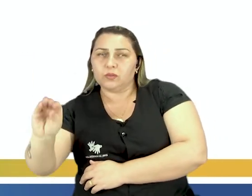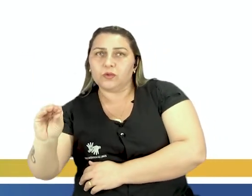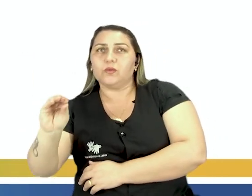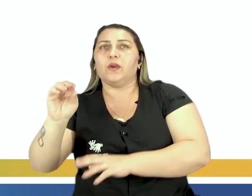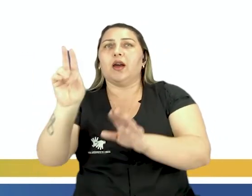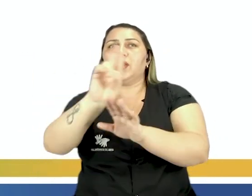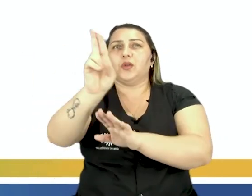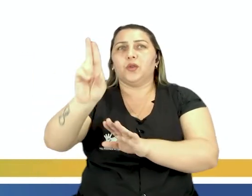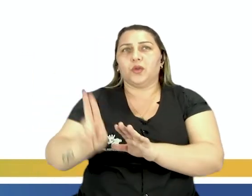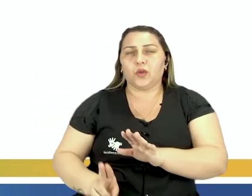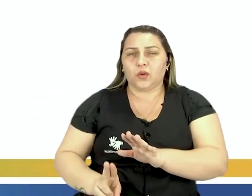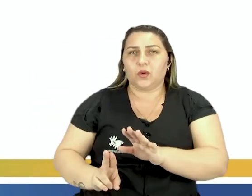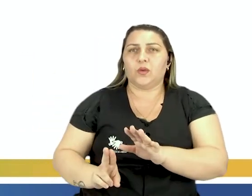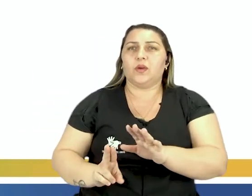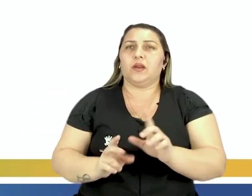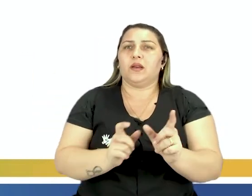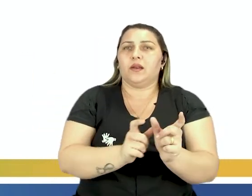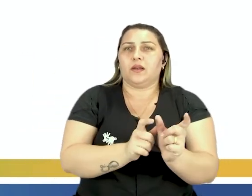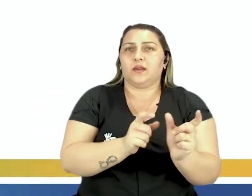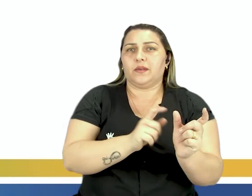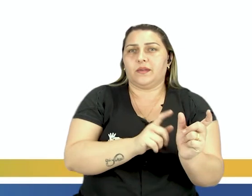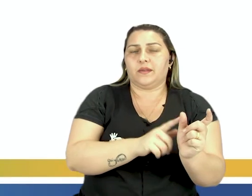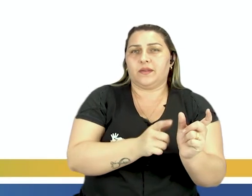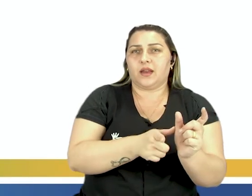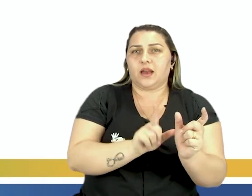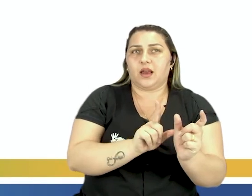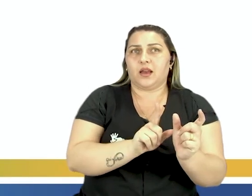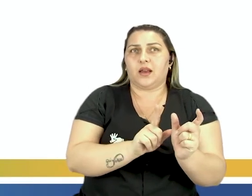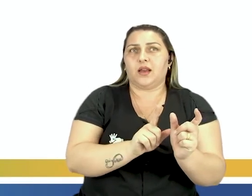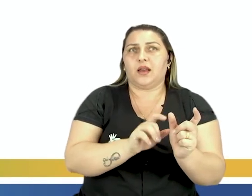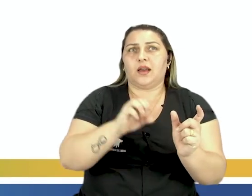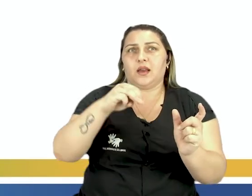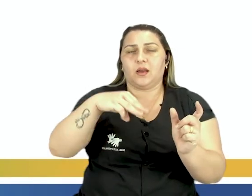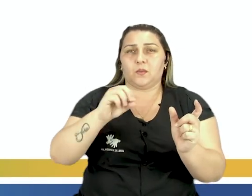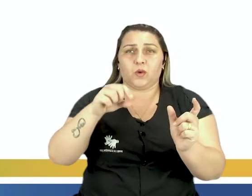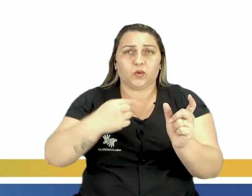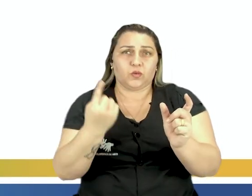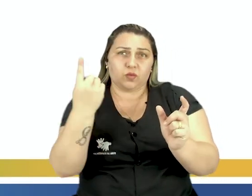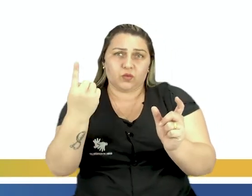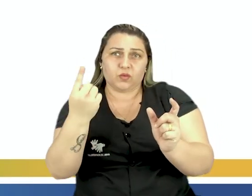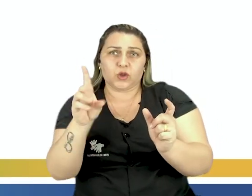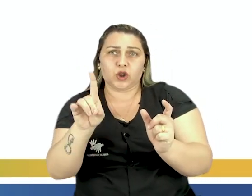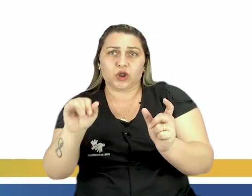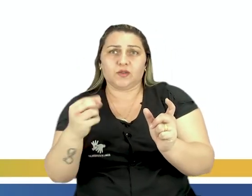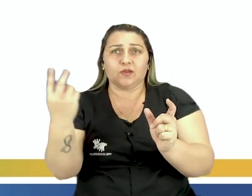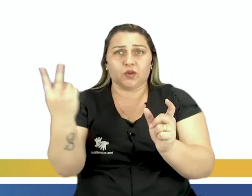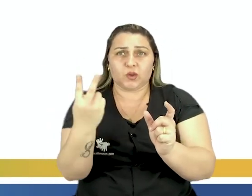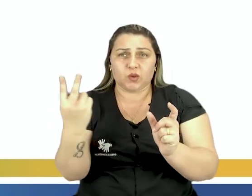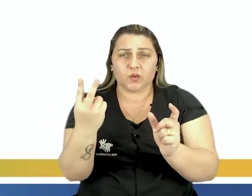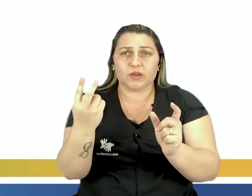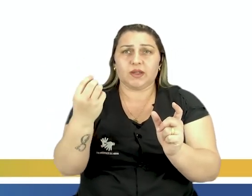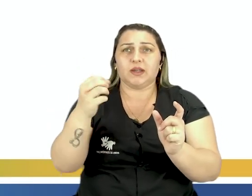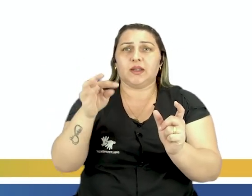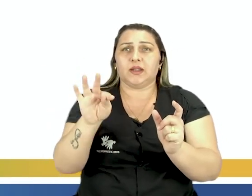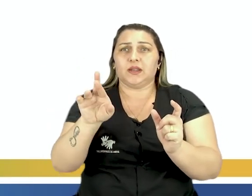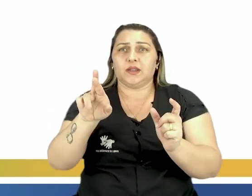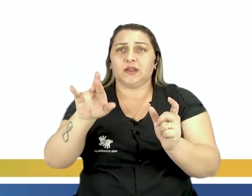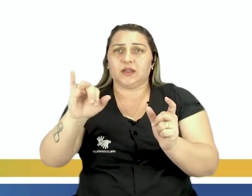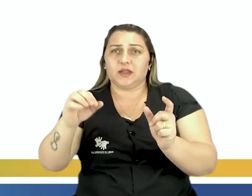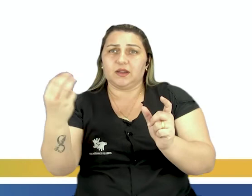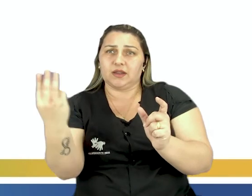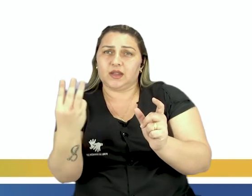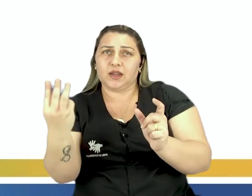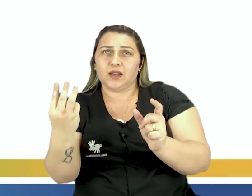ó, o prefixo que indica a quantidade de oxigênio, mono se for 1, di se for 2, tri se for